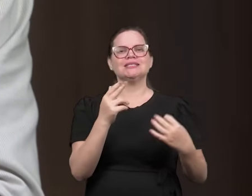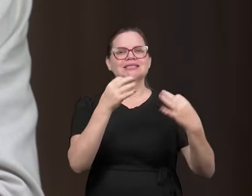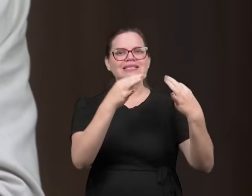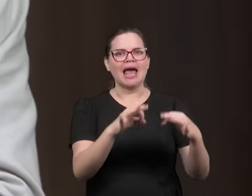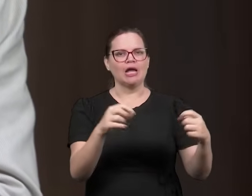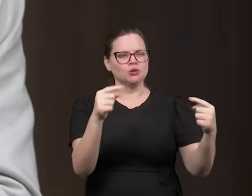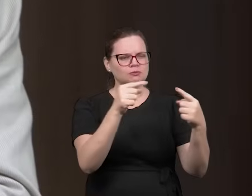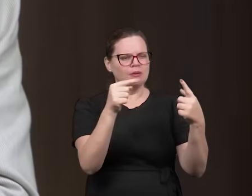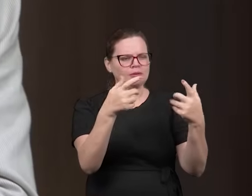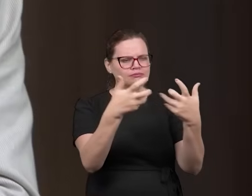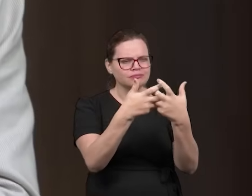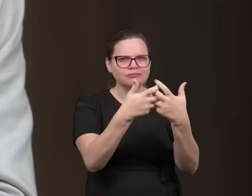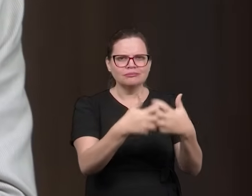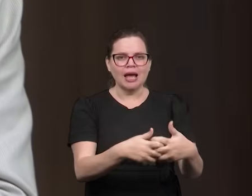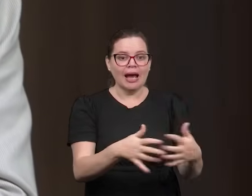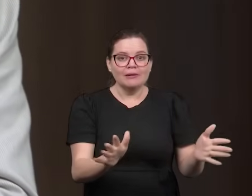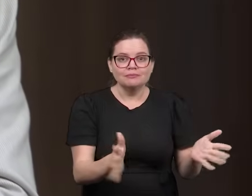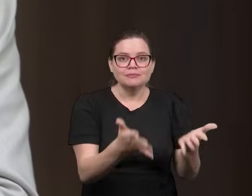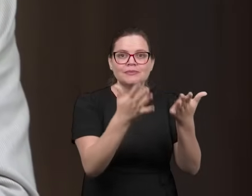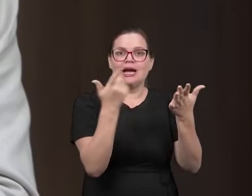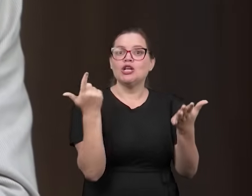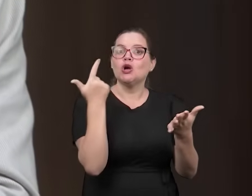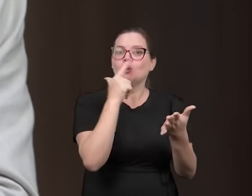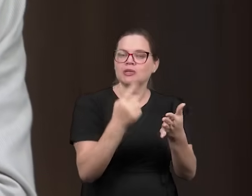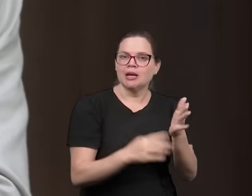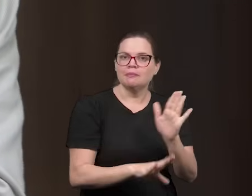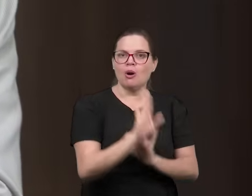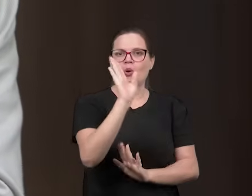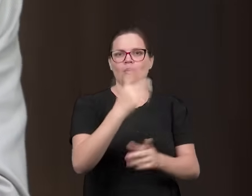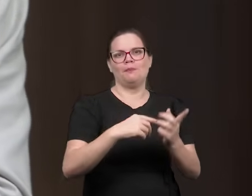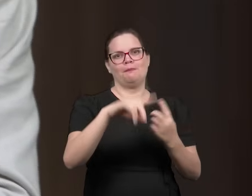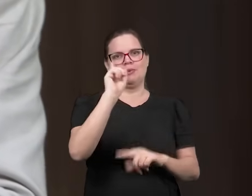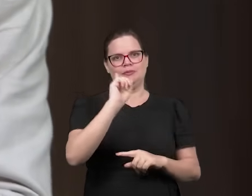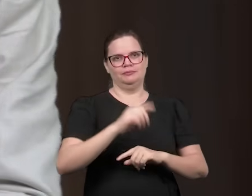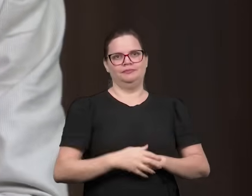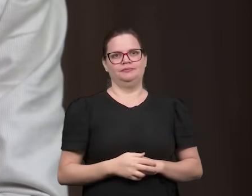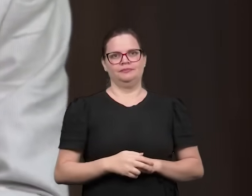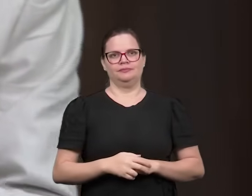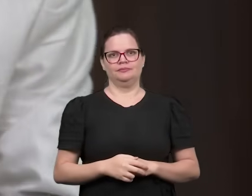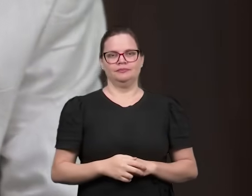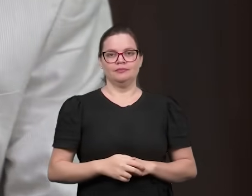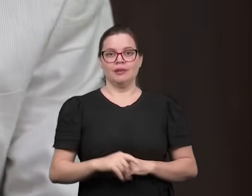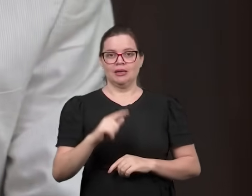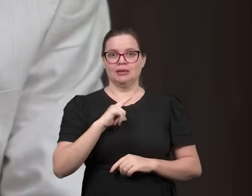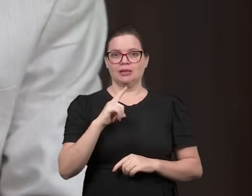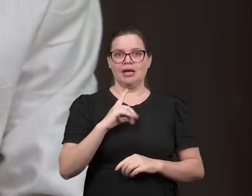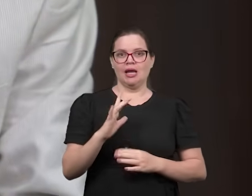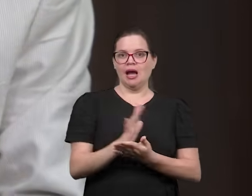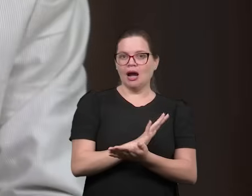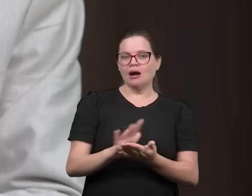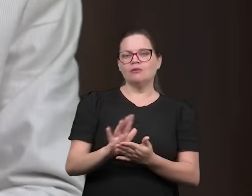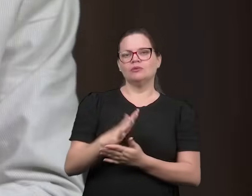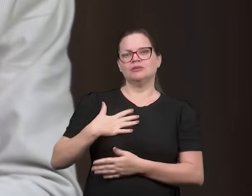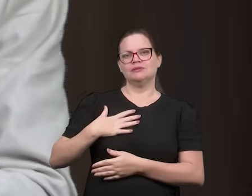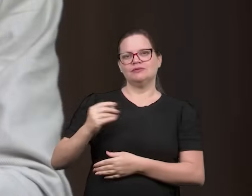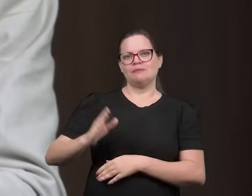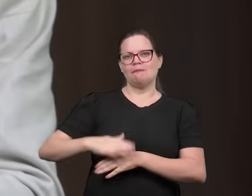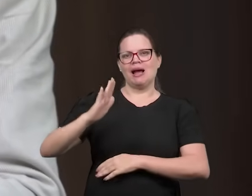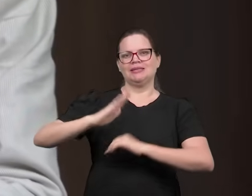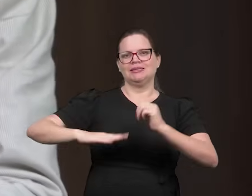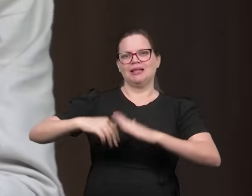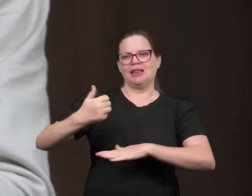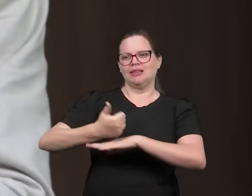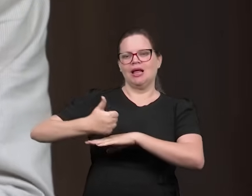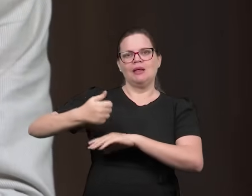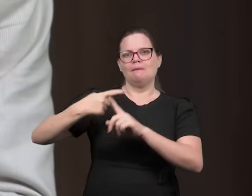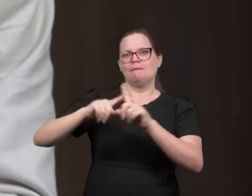muito potencializado e vai longe. E às vezes tem outros filhos que eram até mais talentosos e não foram tão longe, por quê? Porque não